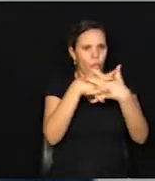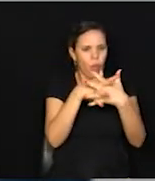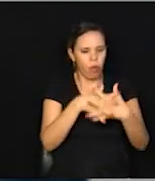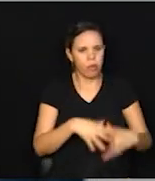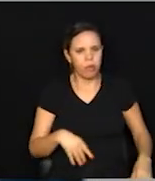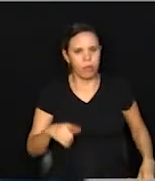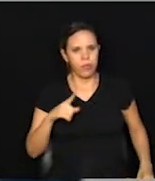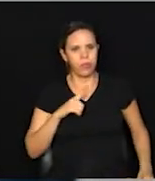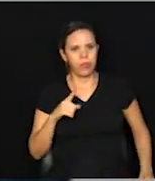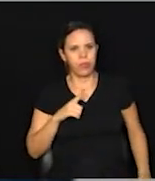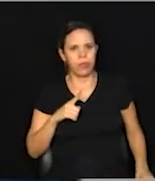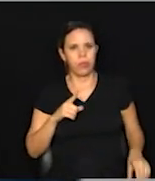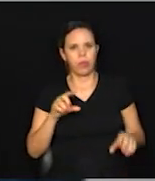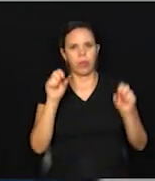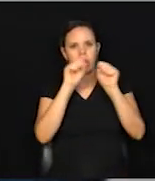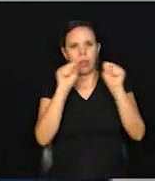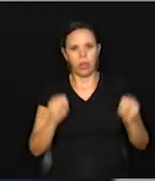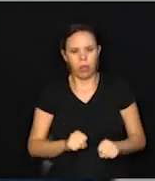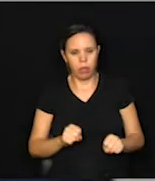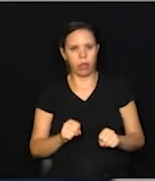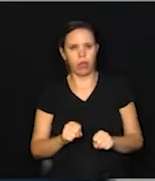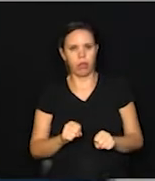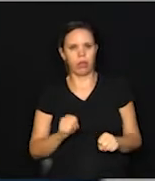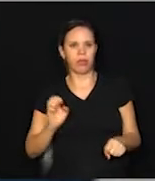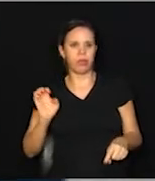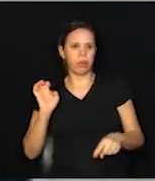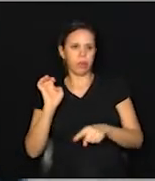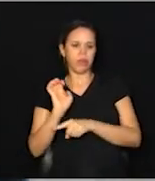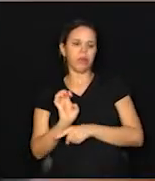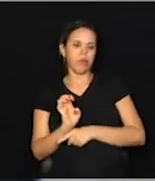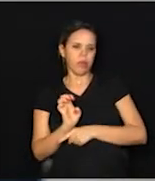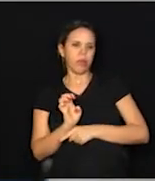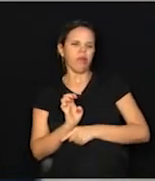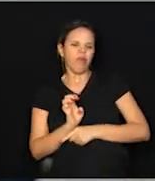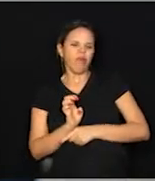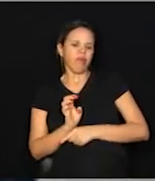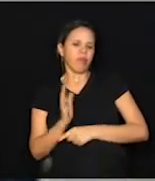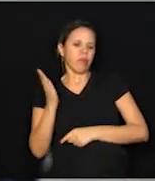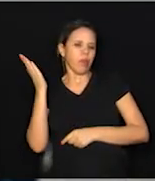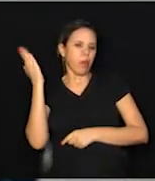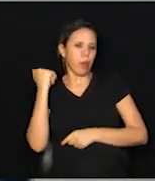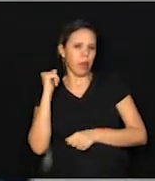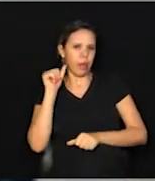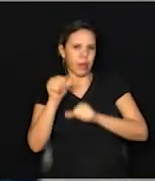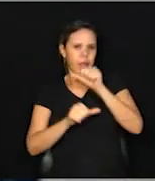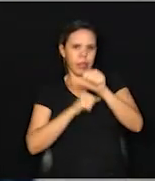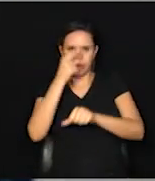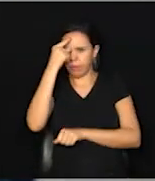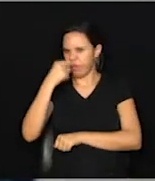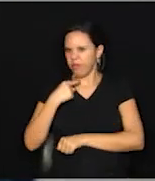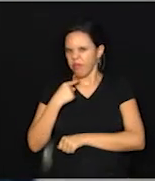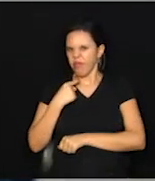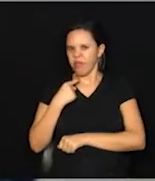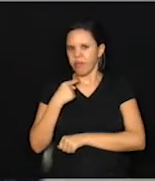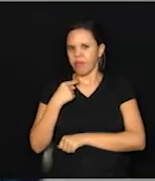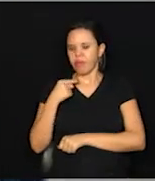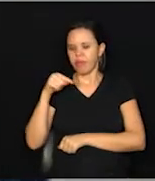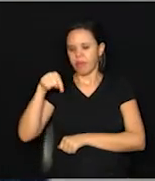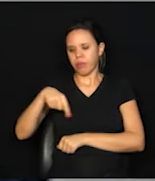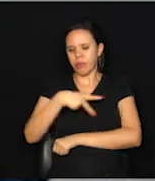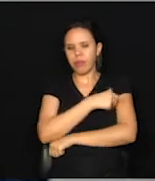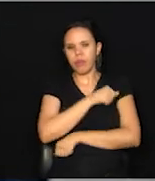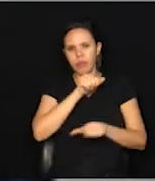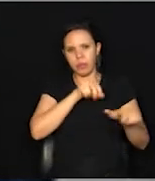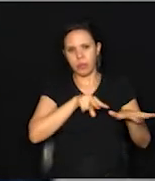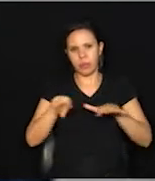uma queda de sistema no sistema do estado. Então, eu sei que mudou o perfil da vacinação essa semana, e acho